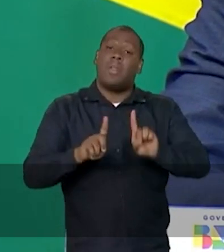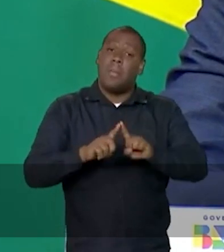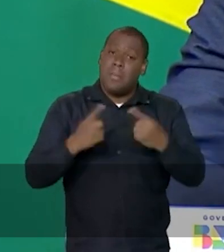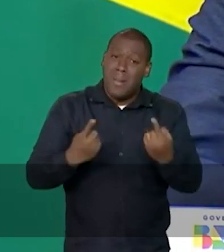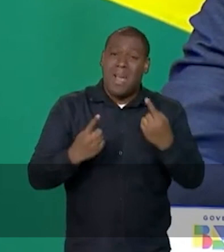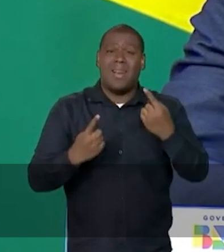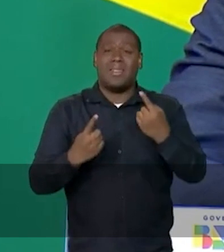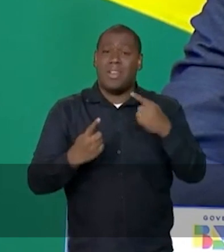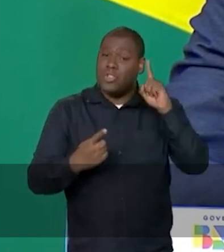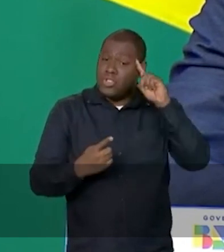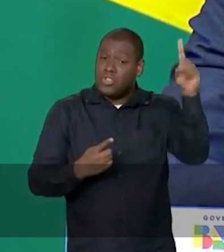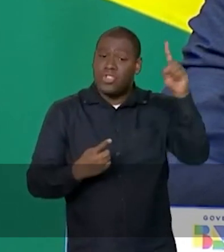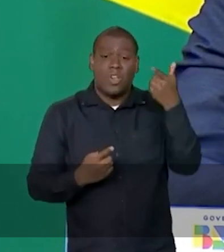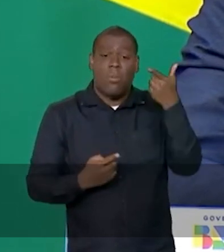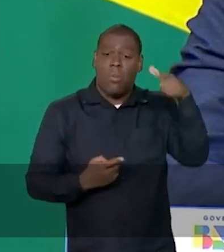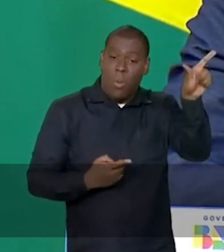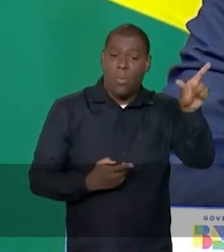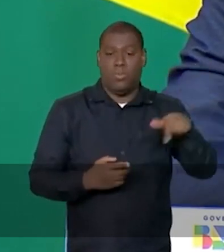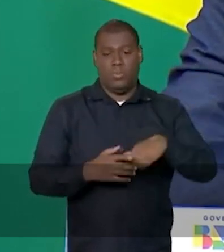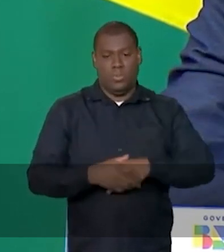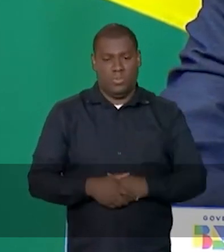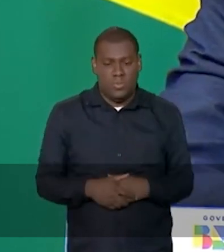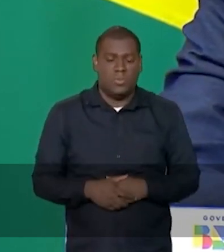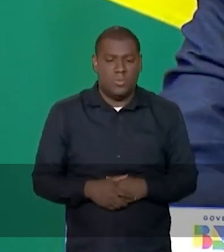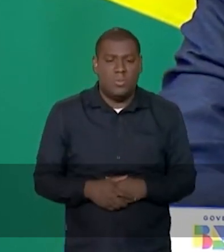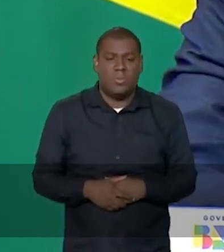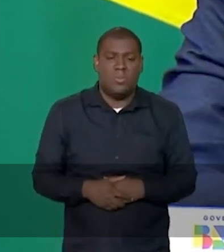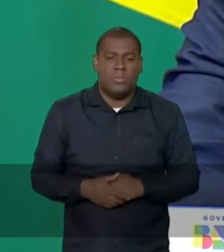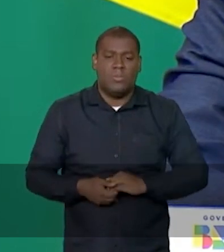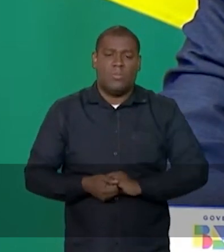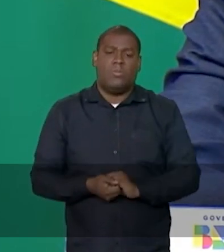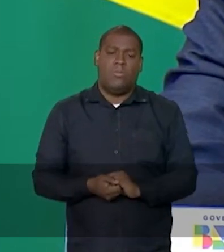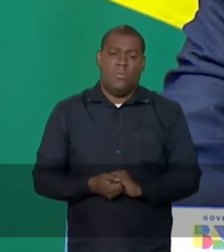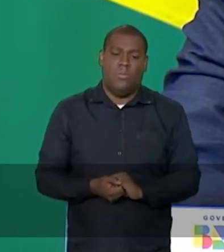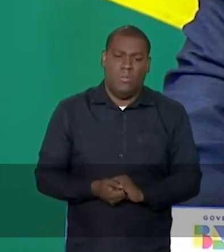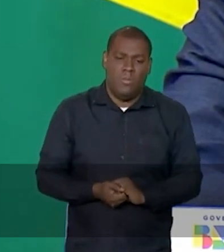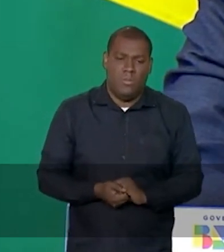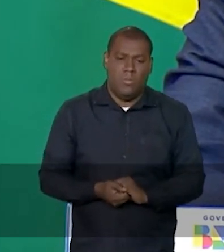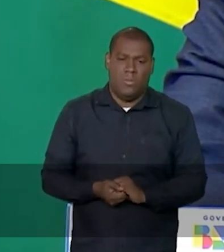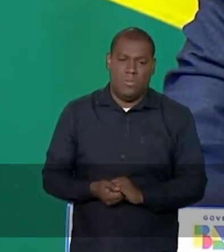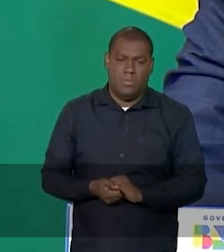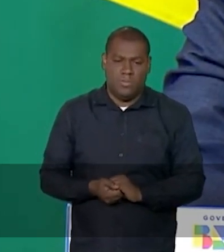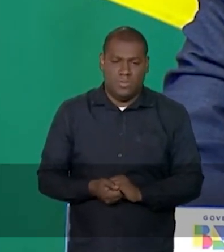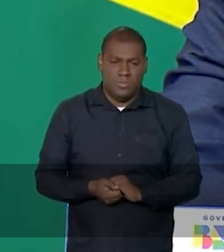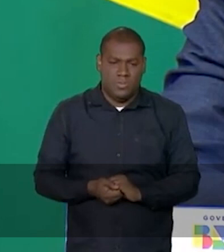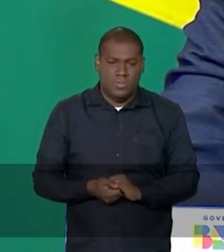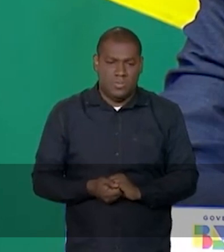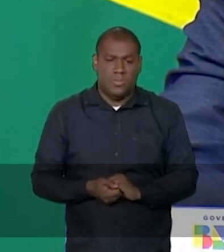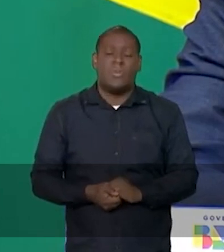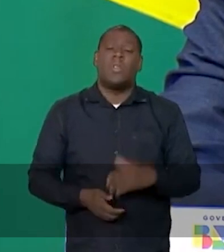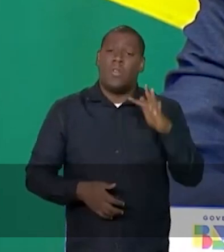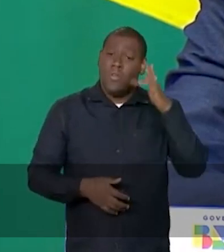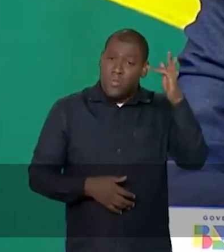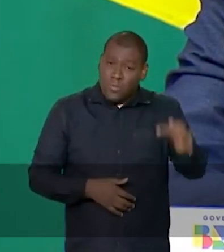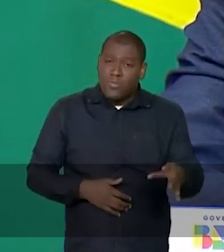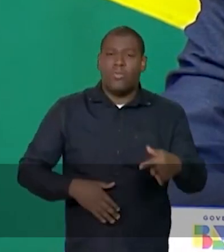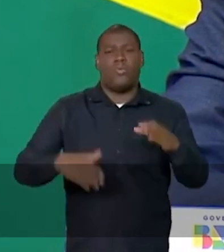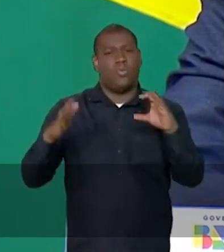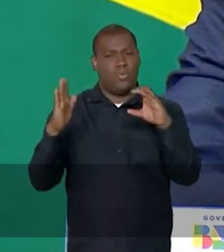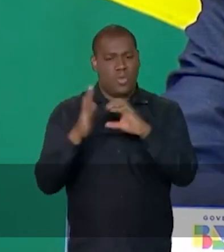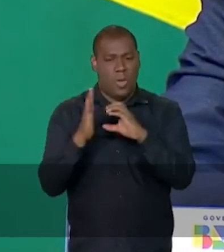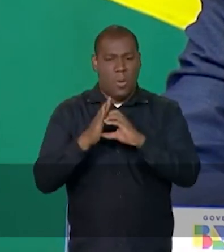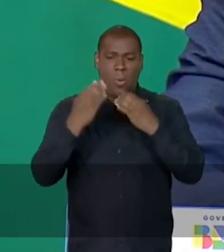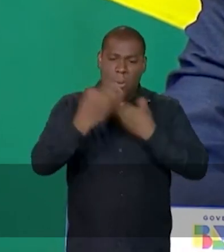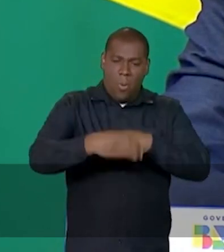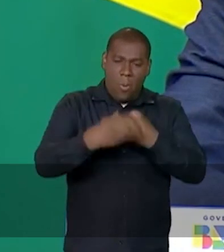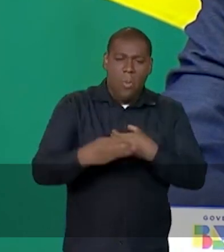era o nosso objetivo desde o início, que todo mundo tivesse as mesmas condições para a realização da prova e que a gente vai ter um concurso com resultado jurídico,